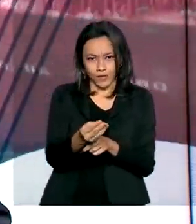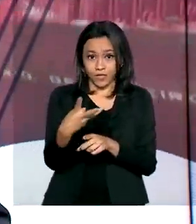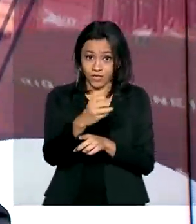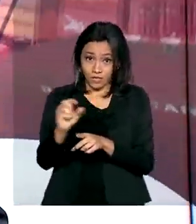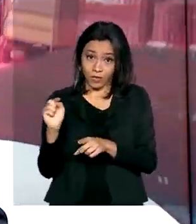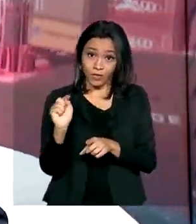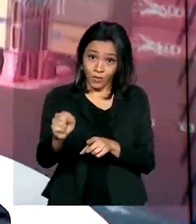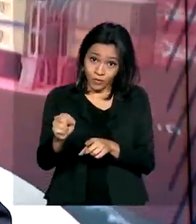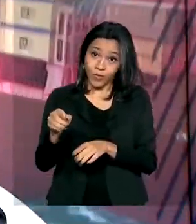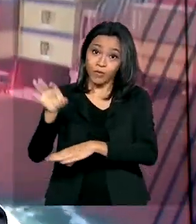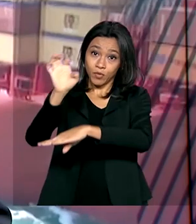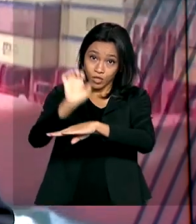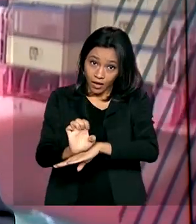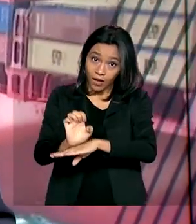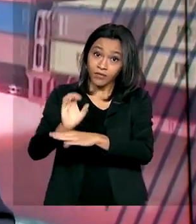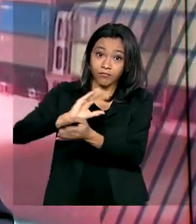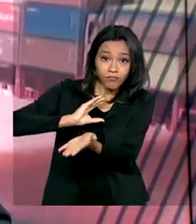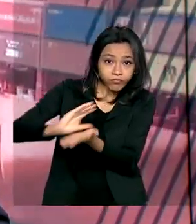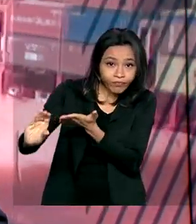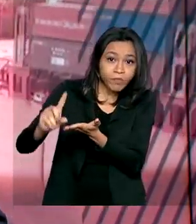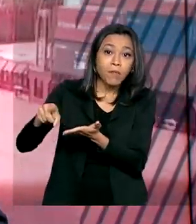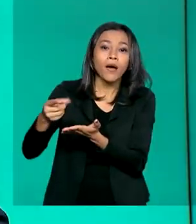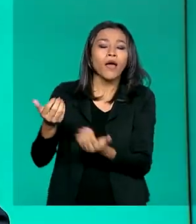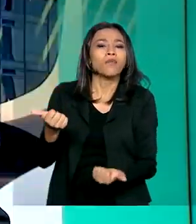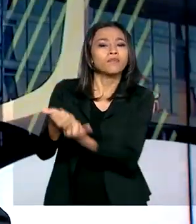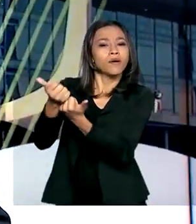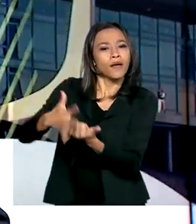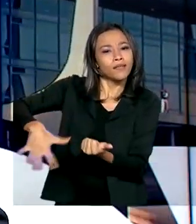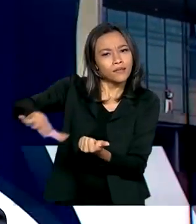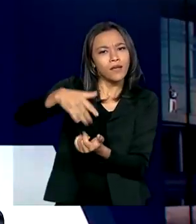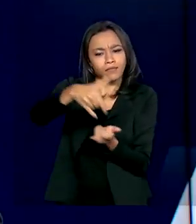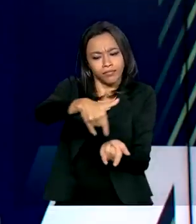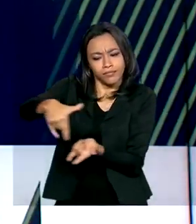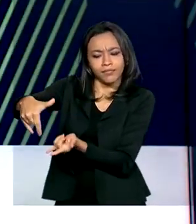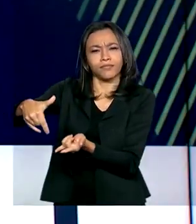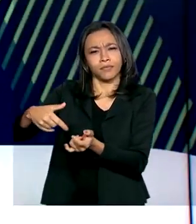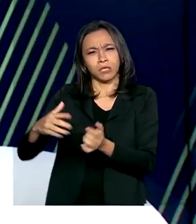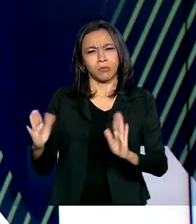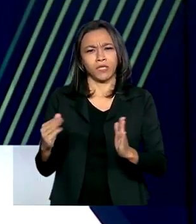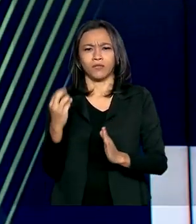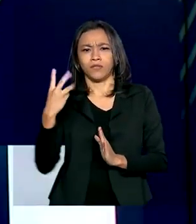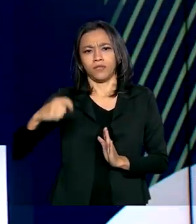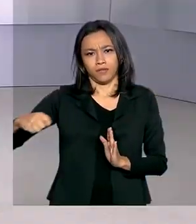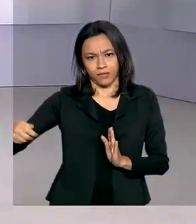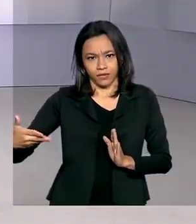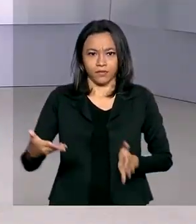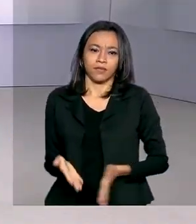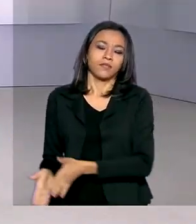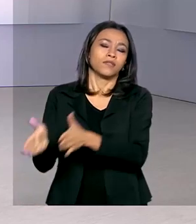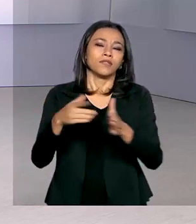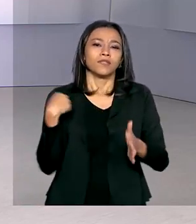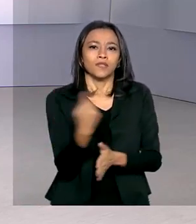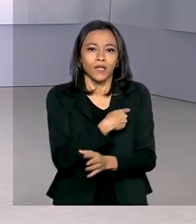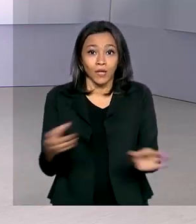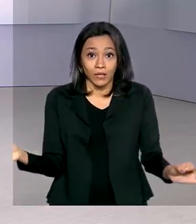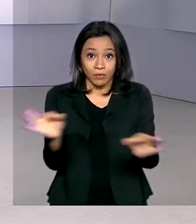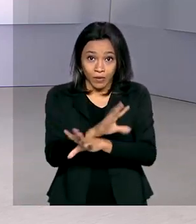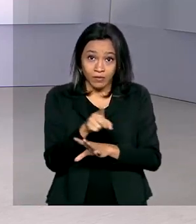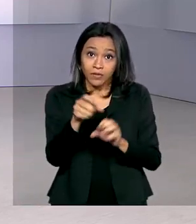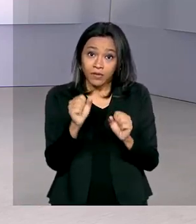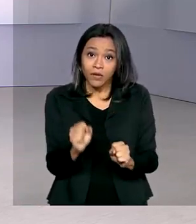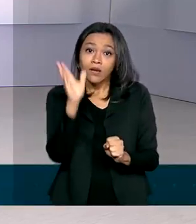Estado e para o município para custeio de despesas com esses leitos pelos próximos três meses. A gente fica por aqui.